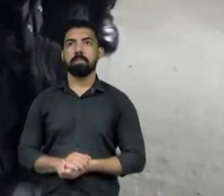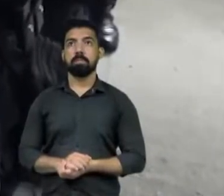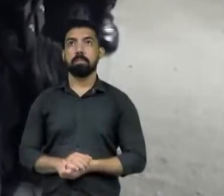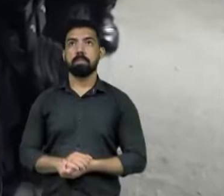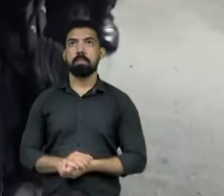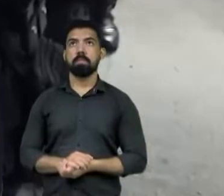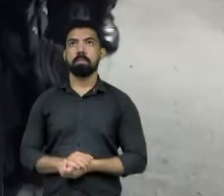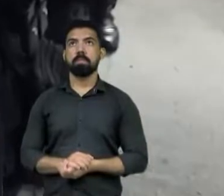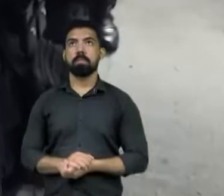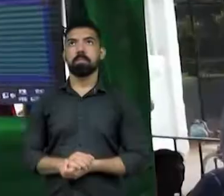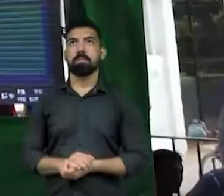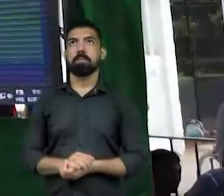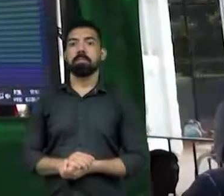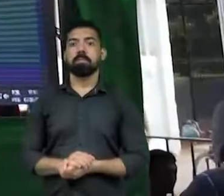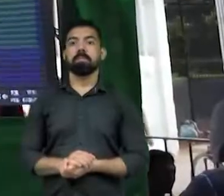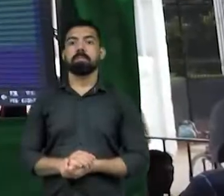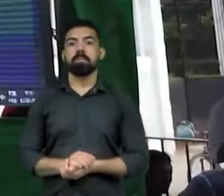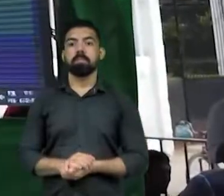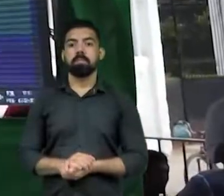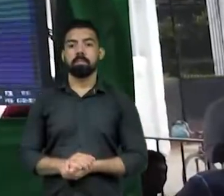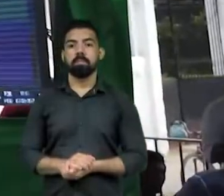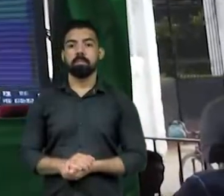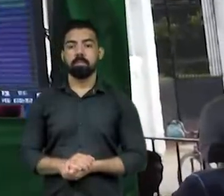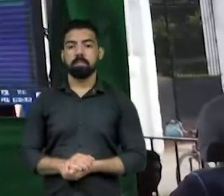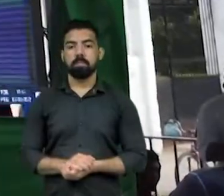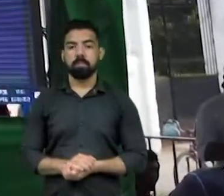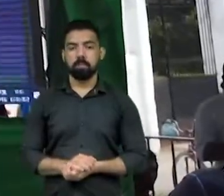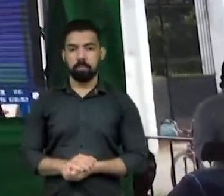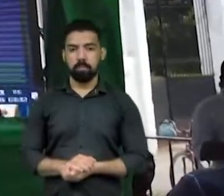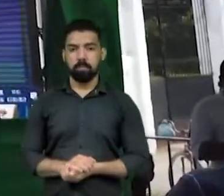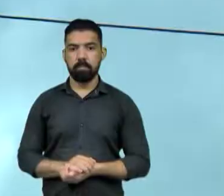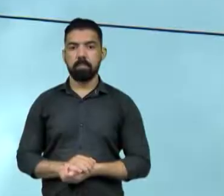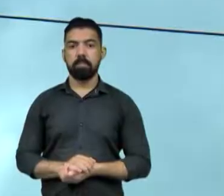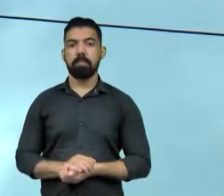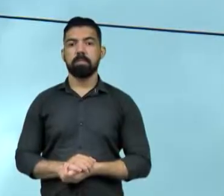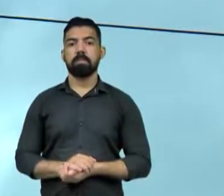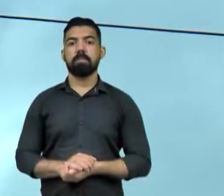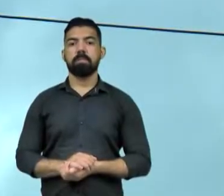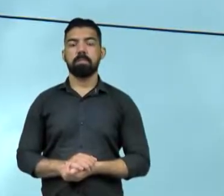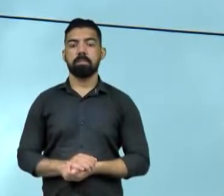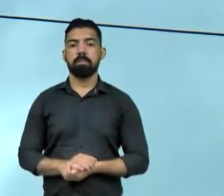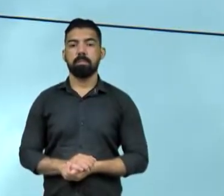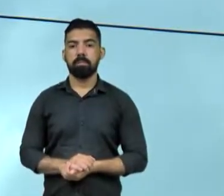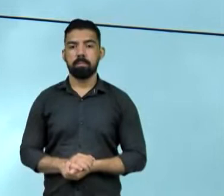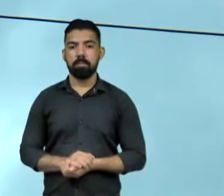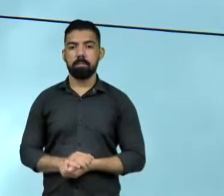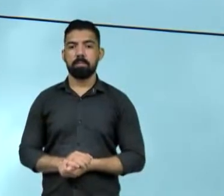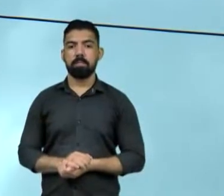municipal. Tem uma estrutura de vídeo monitoramento que se integra